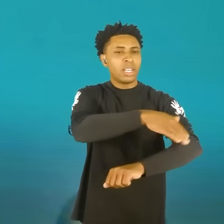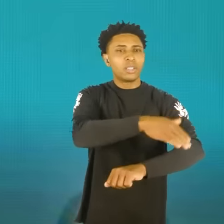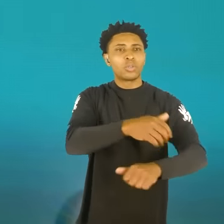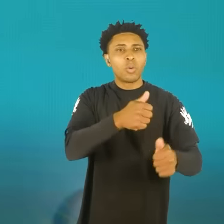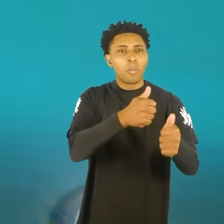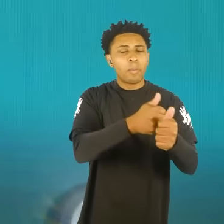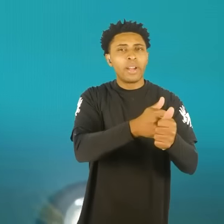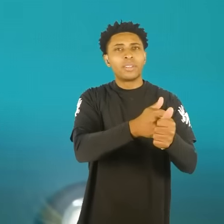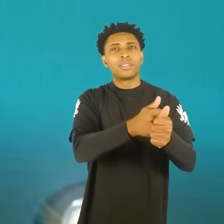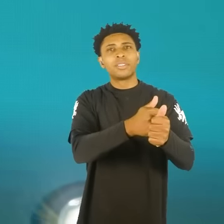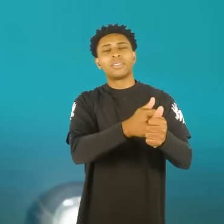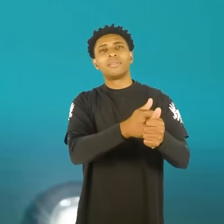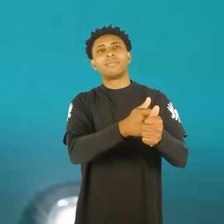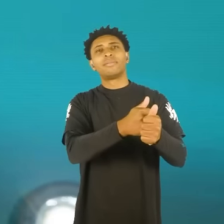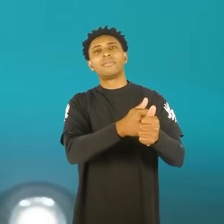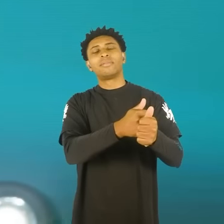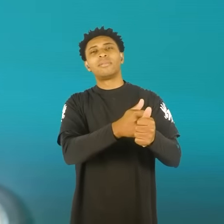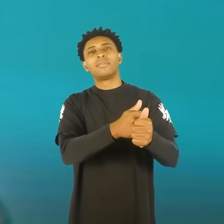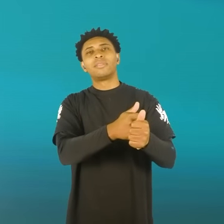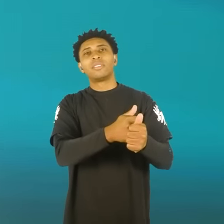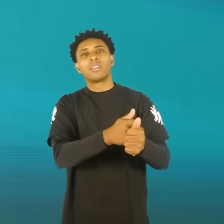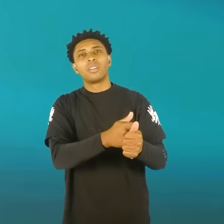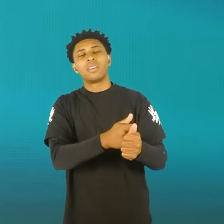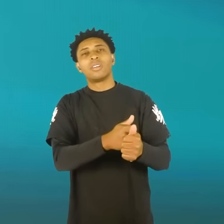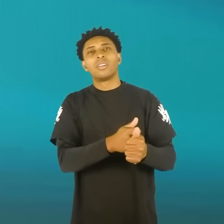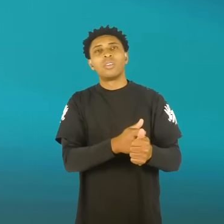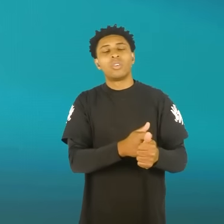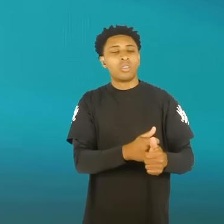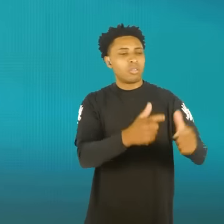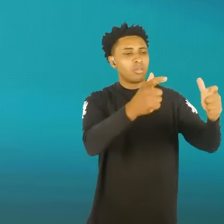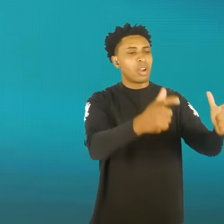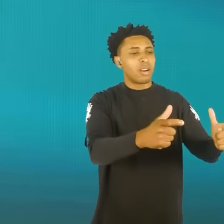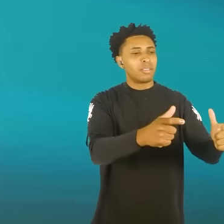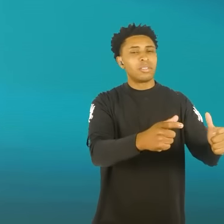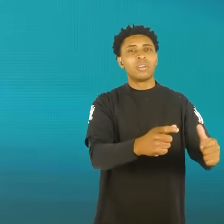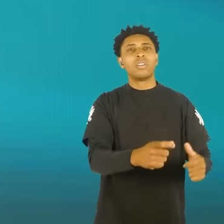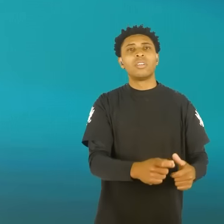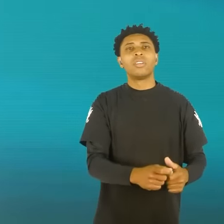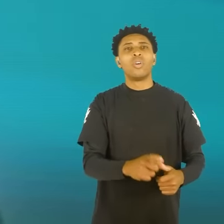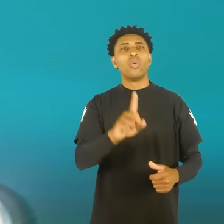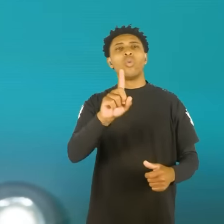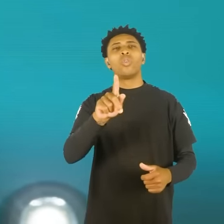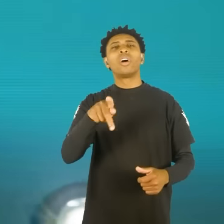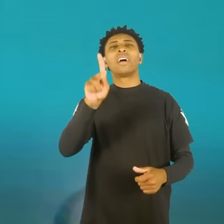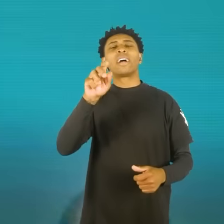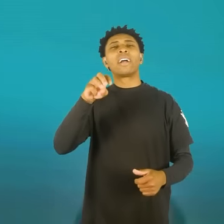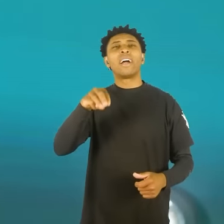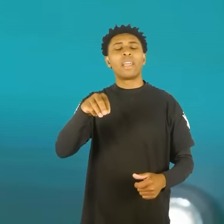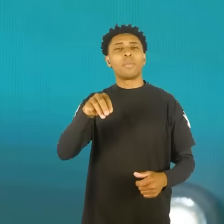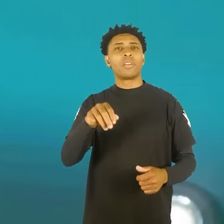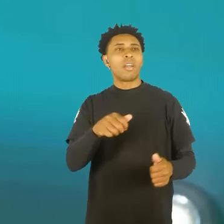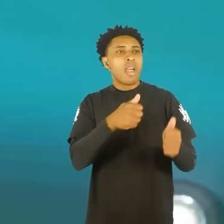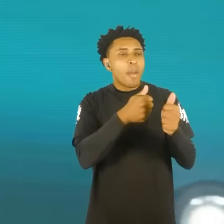caminho. Sim ou não? Porque 1,5 km é perto ou é longe? É perto. Se eu estou a 1,5 km da